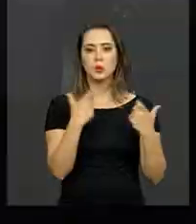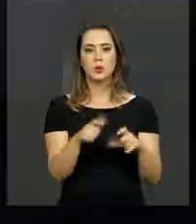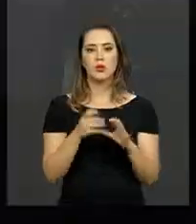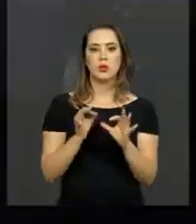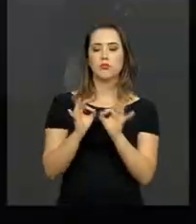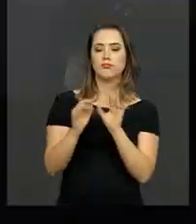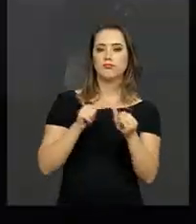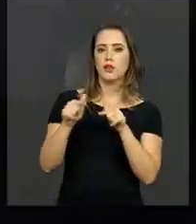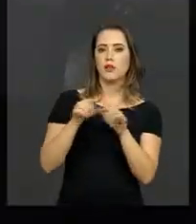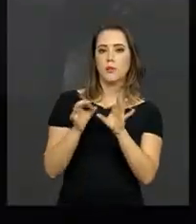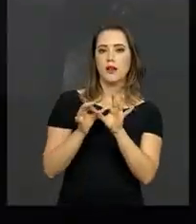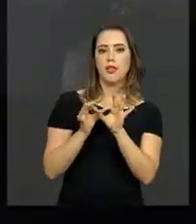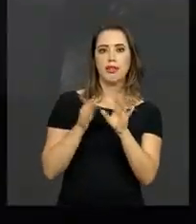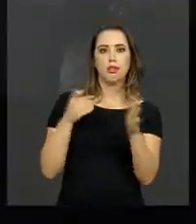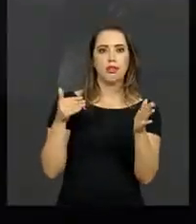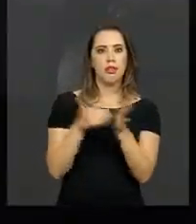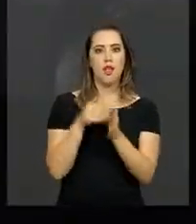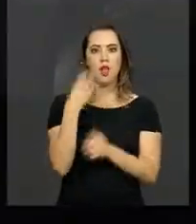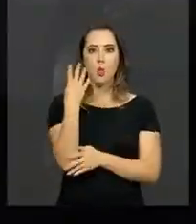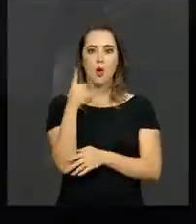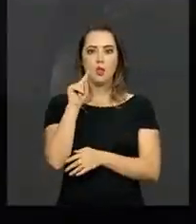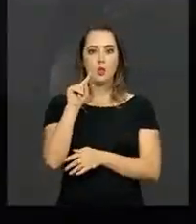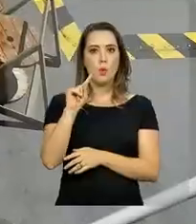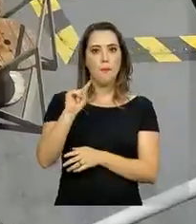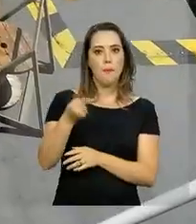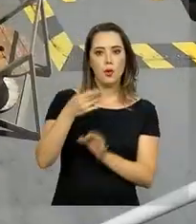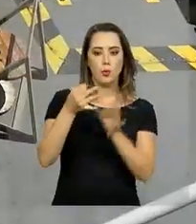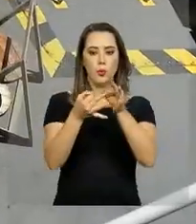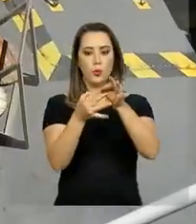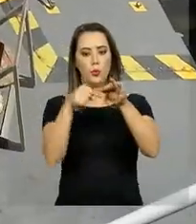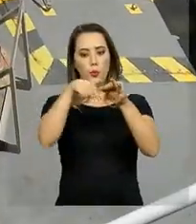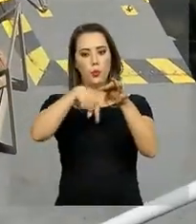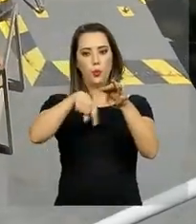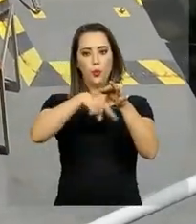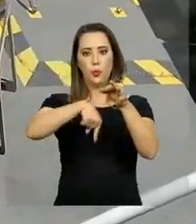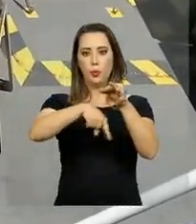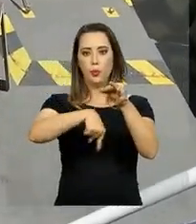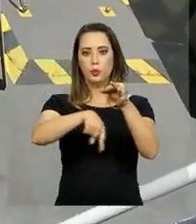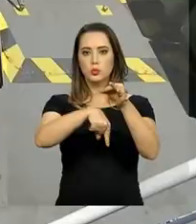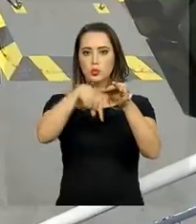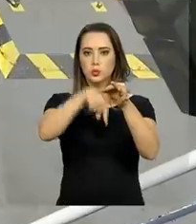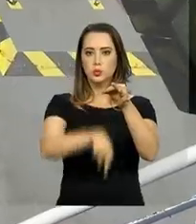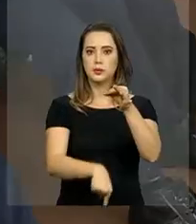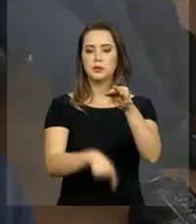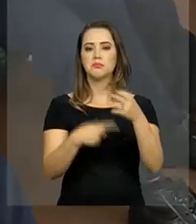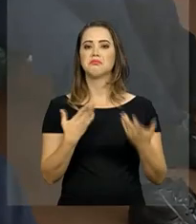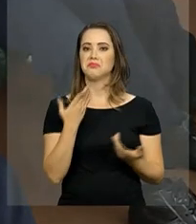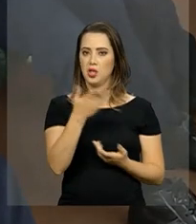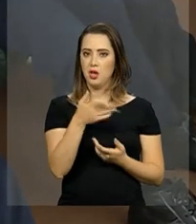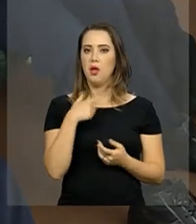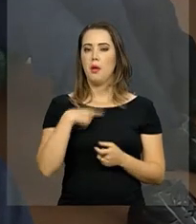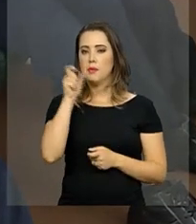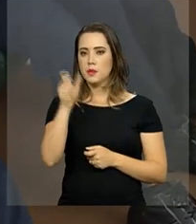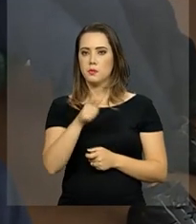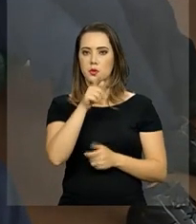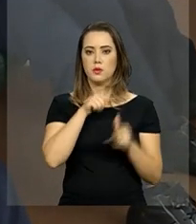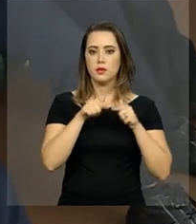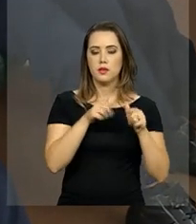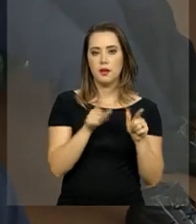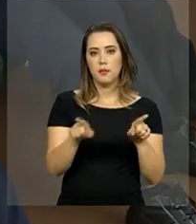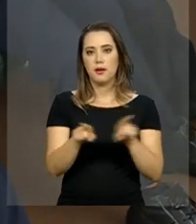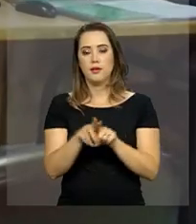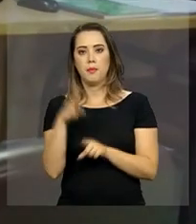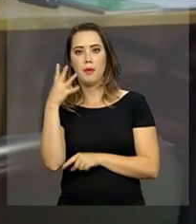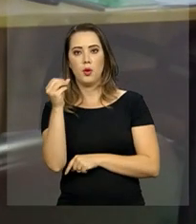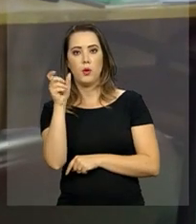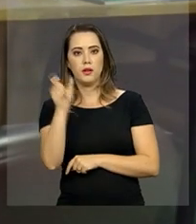remota para atuar a até 4 mil metros de profundidade. Além da tripulação, o navio tem capacidade para embarcar até 40